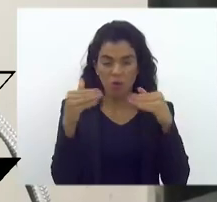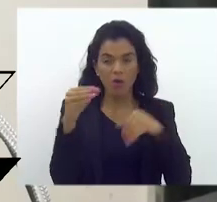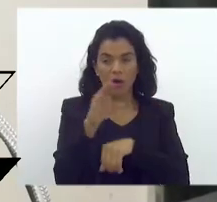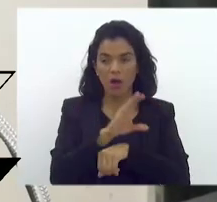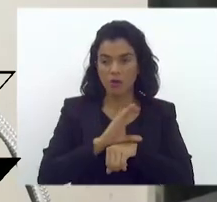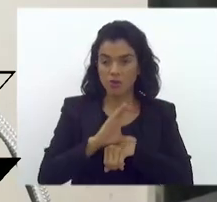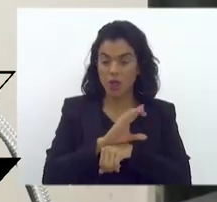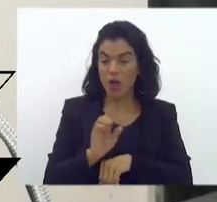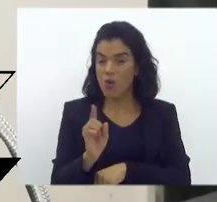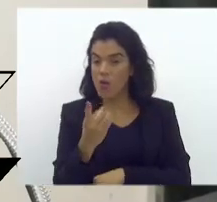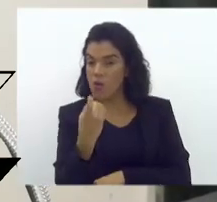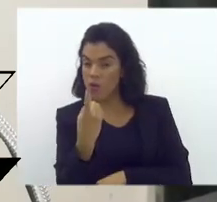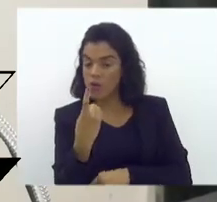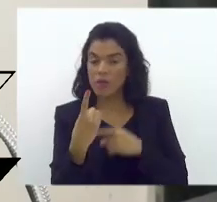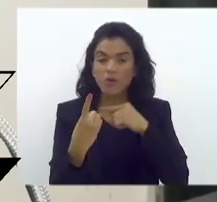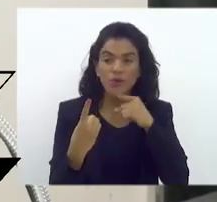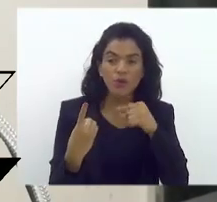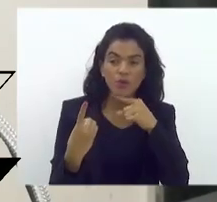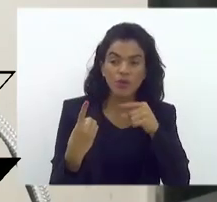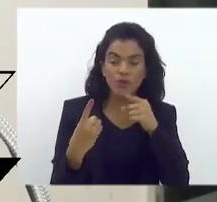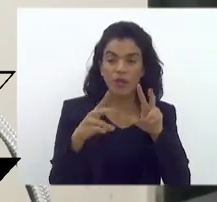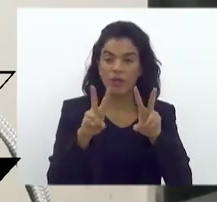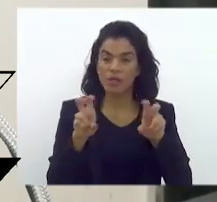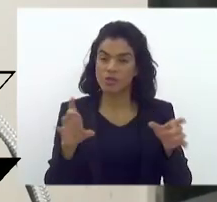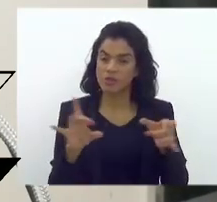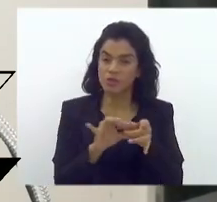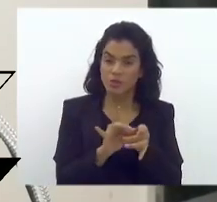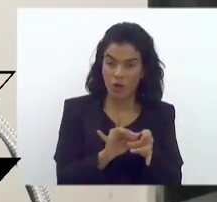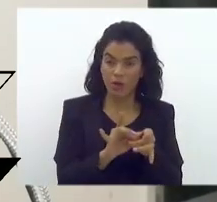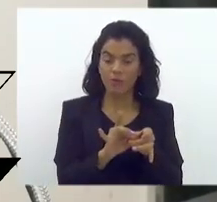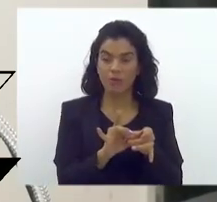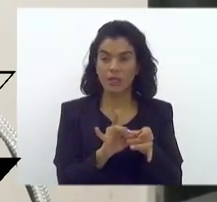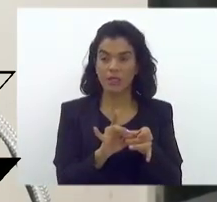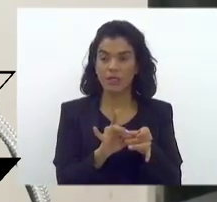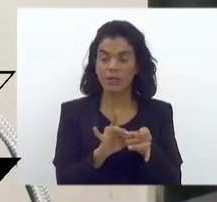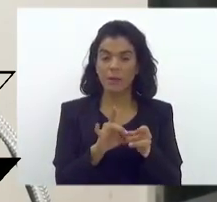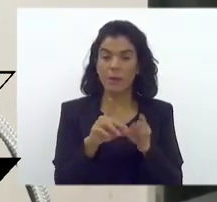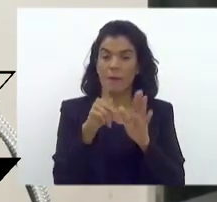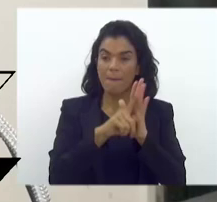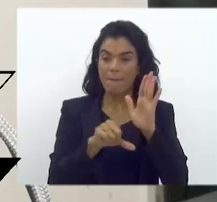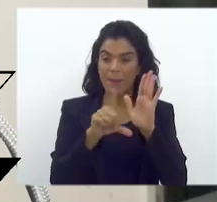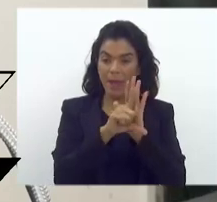minha única dúvida é em relação a esse PL